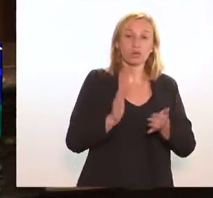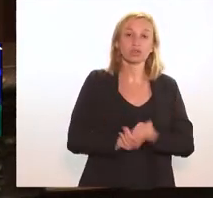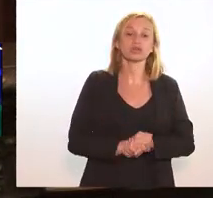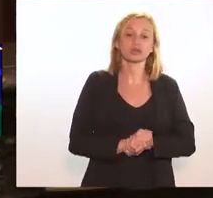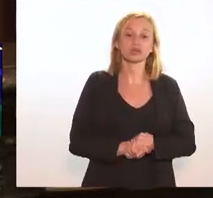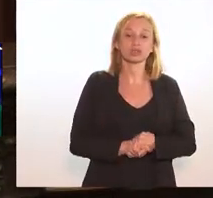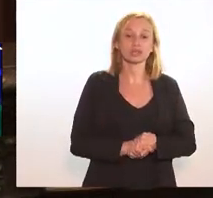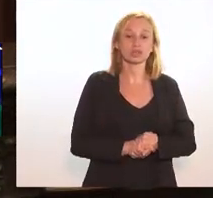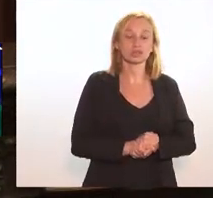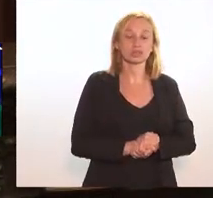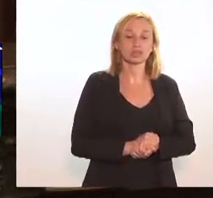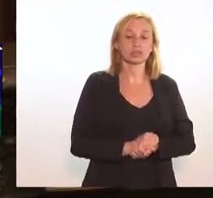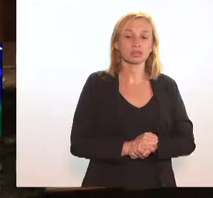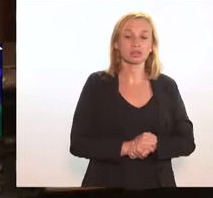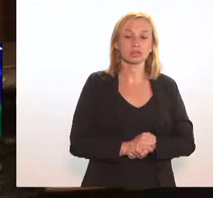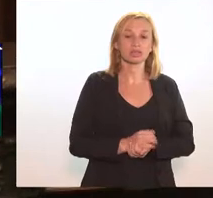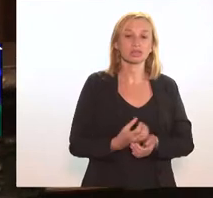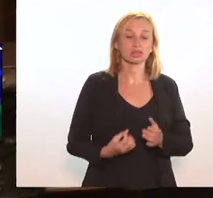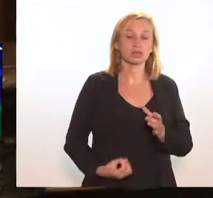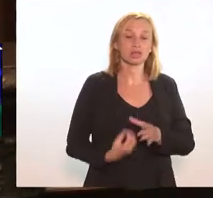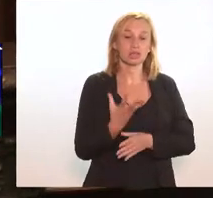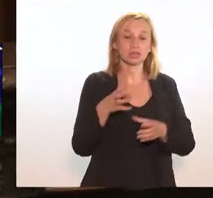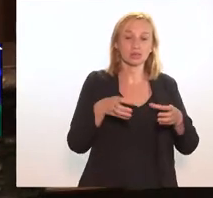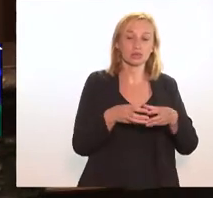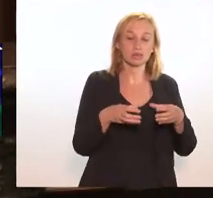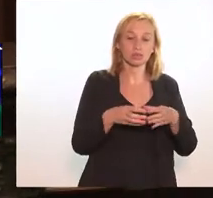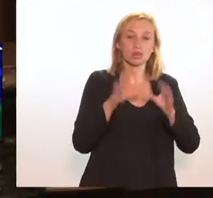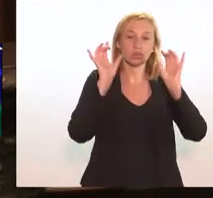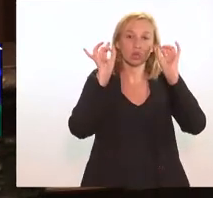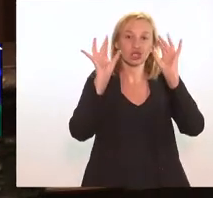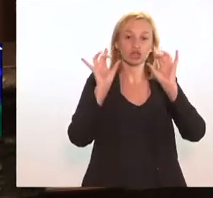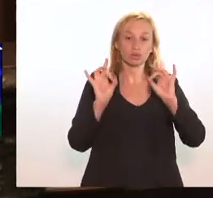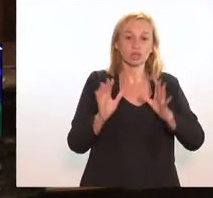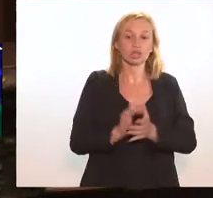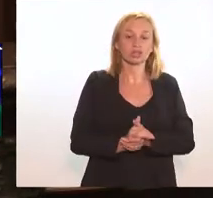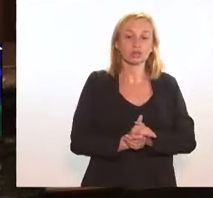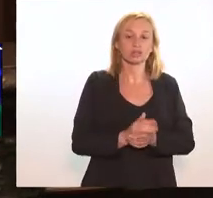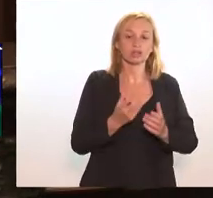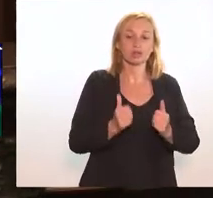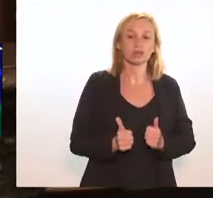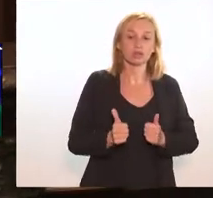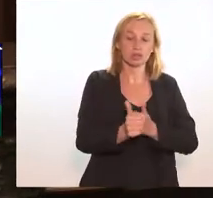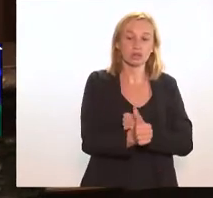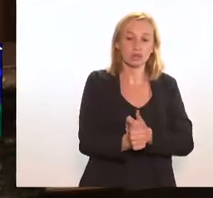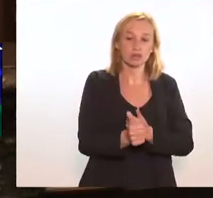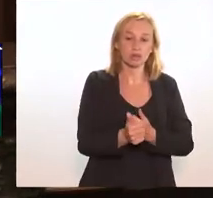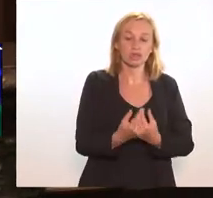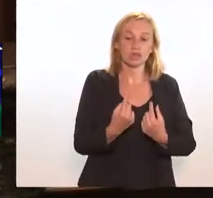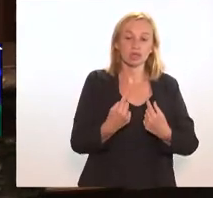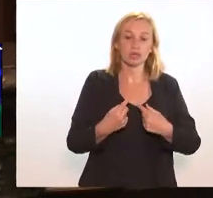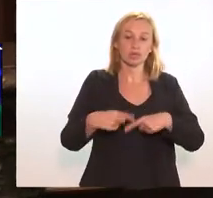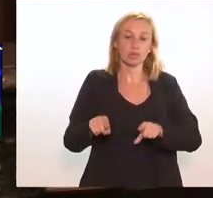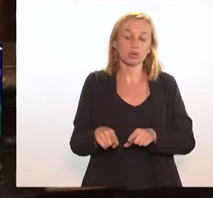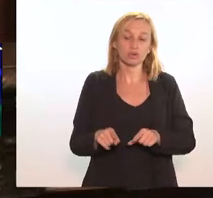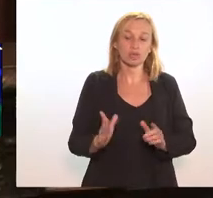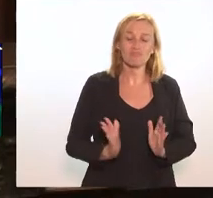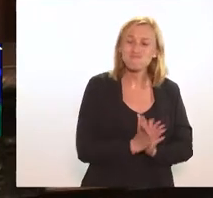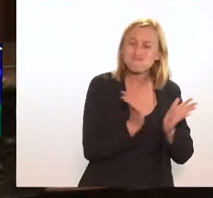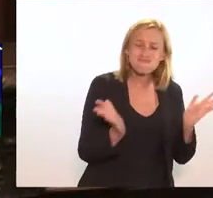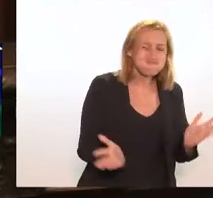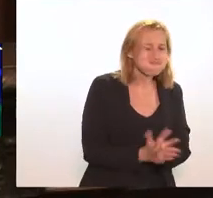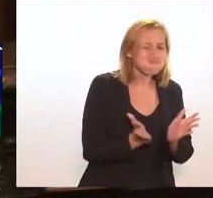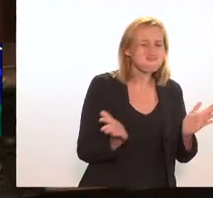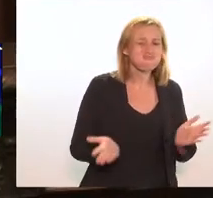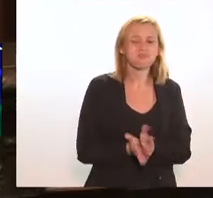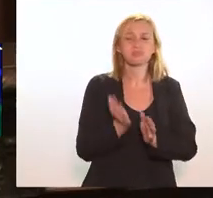fizemos a instauração da Comissão Especial de Enfrentamento à Miséria e Extrema Pobreza no Estado do